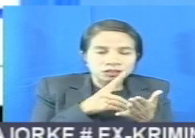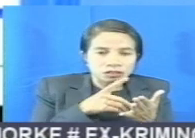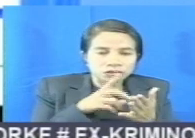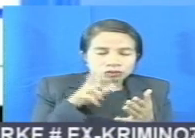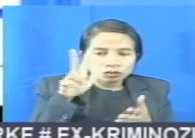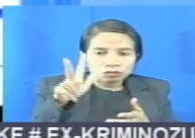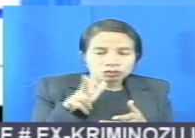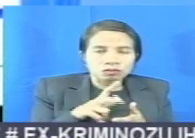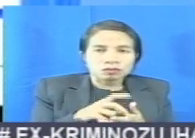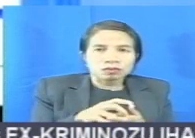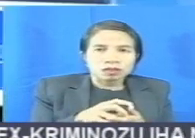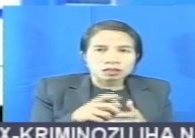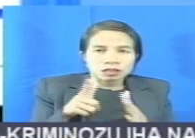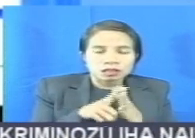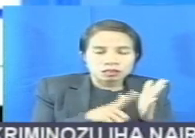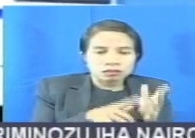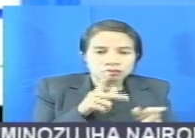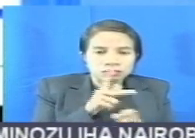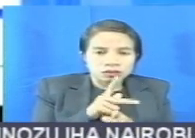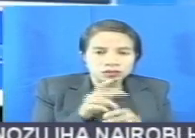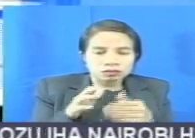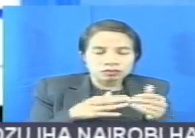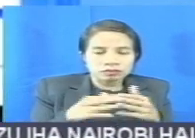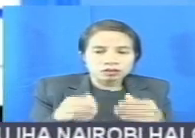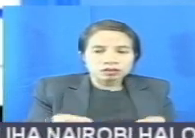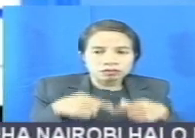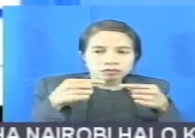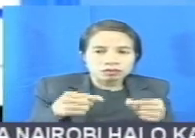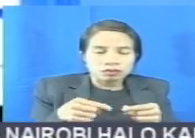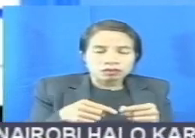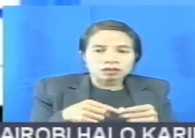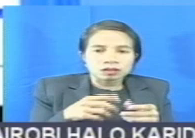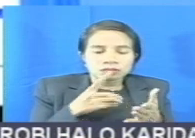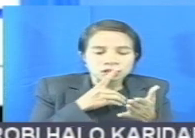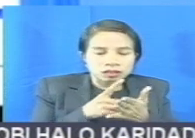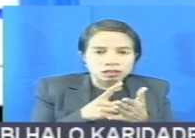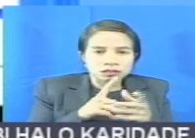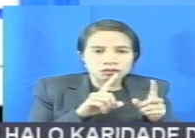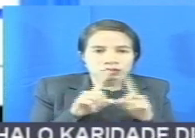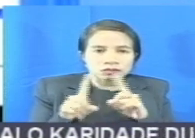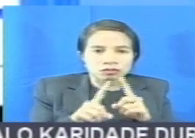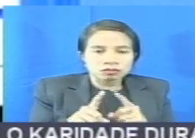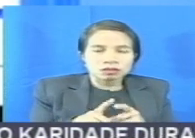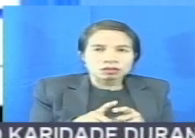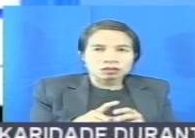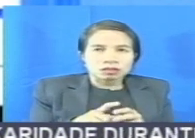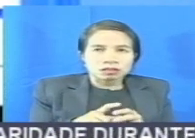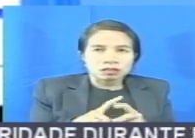maca lei portação civil nem for ida maca declaração de alerta, declaração de contingência e calamidade.